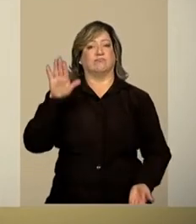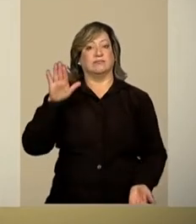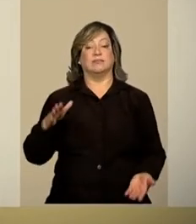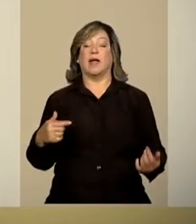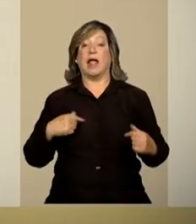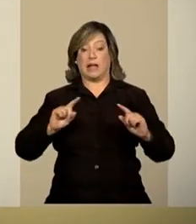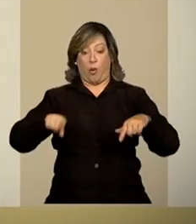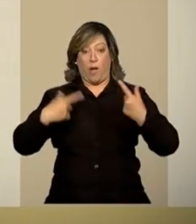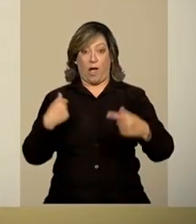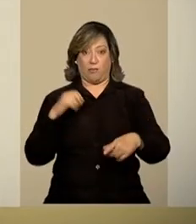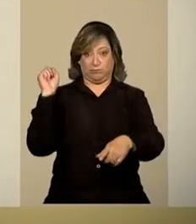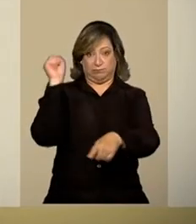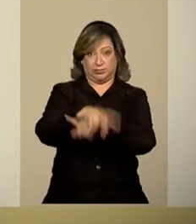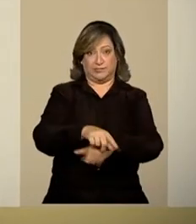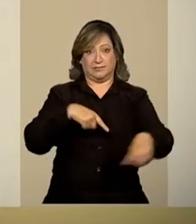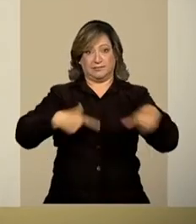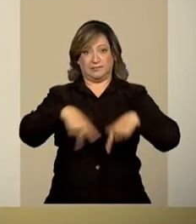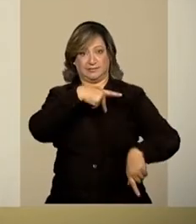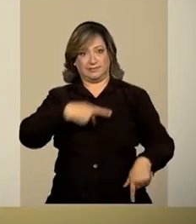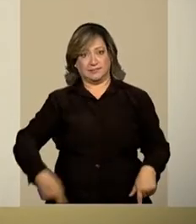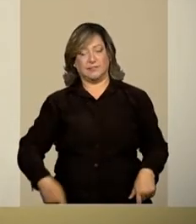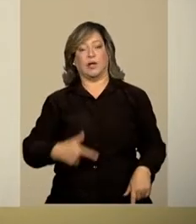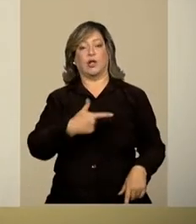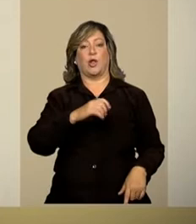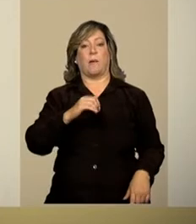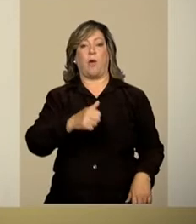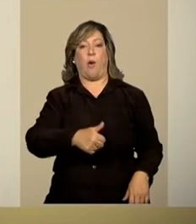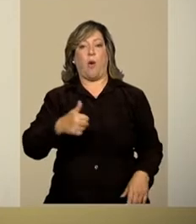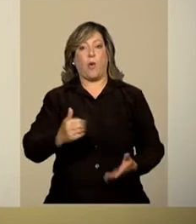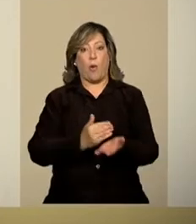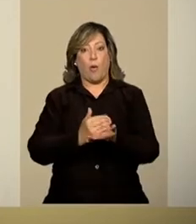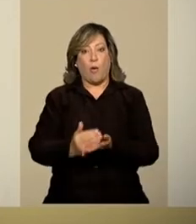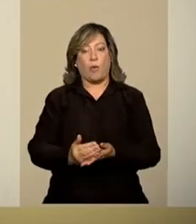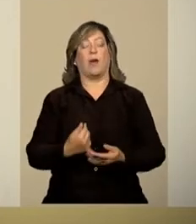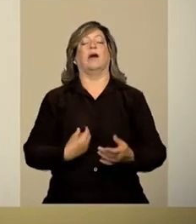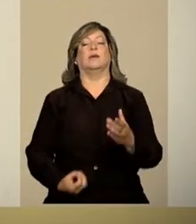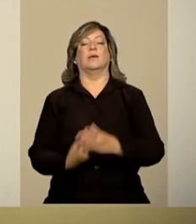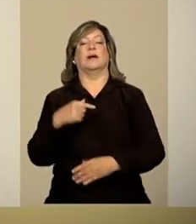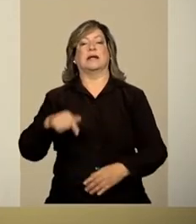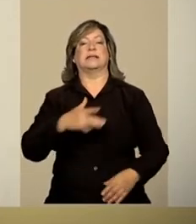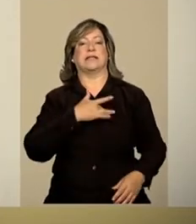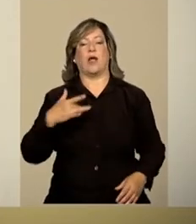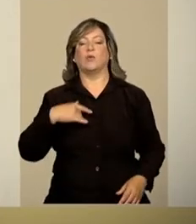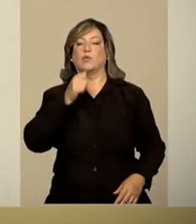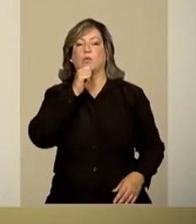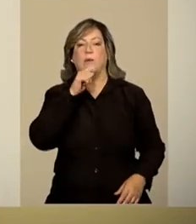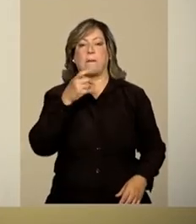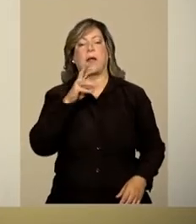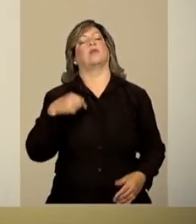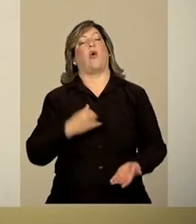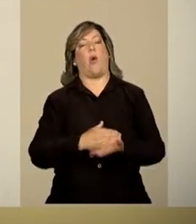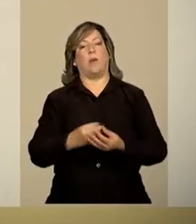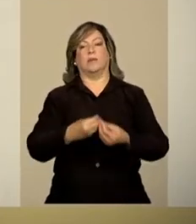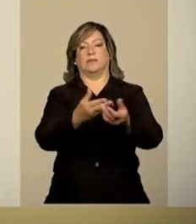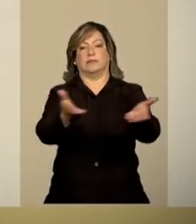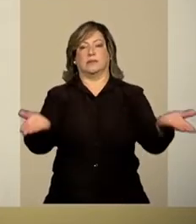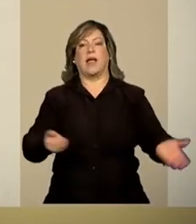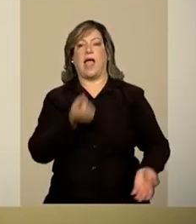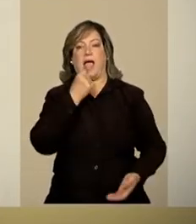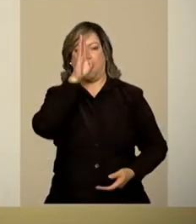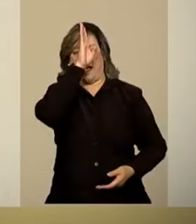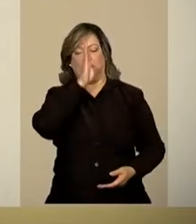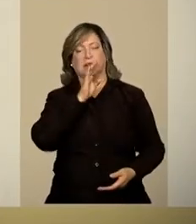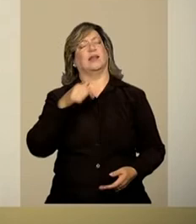depois da minha posse já no início de 2011 quando lancei o saúde não tem preço eu tenho muito orgulho